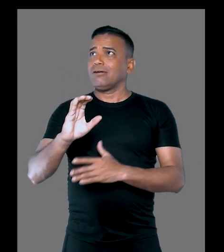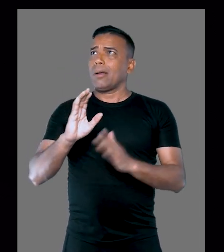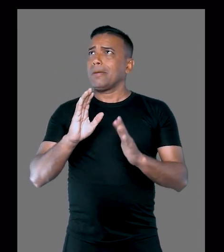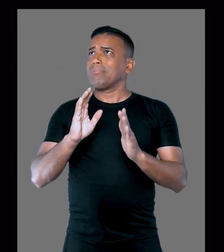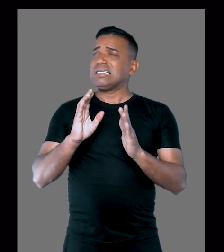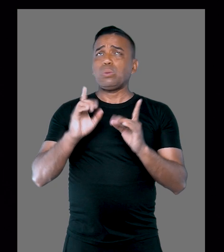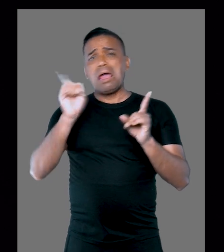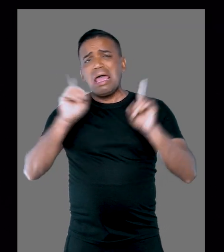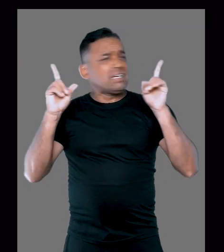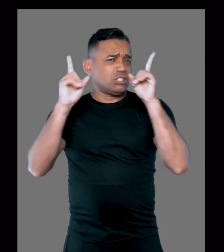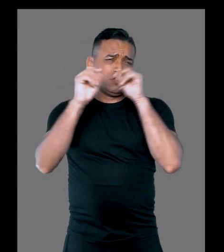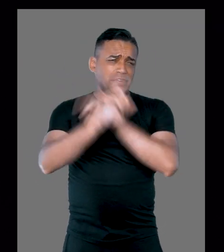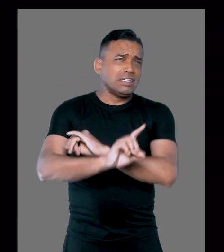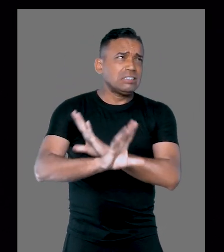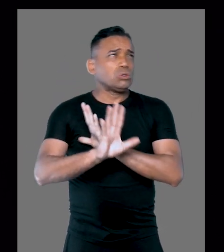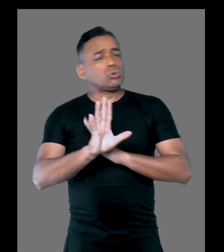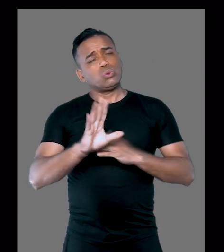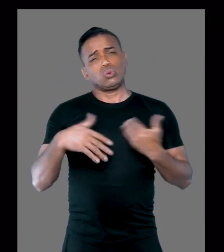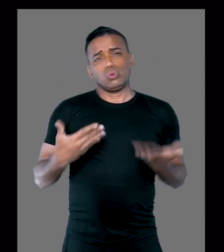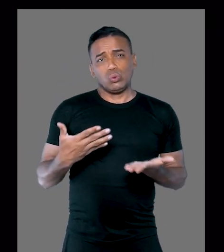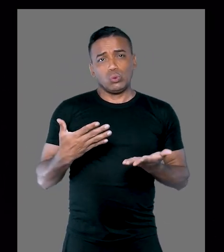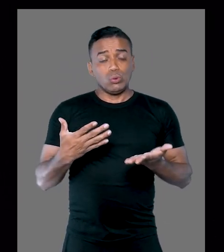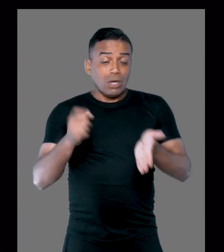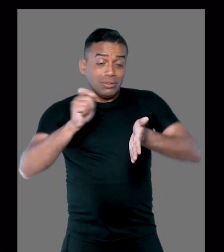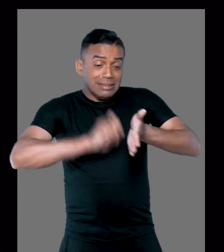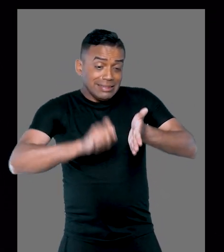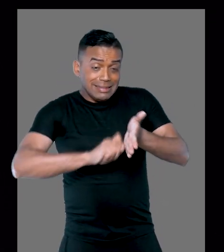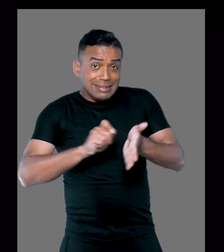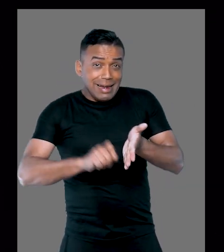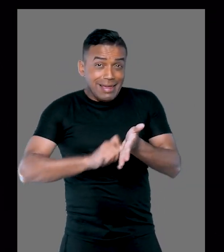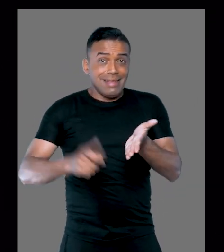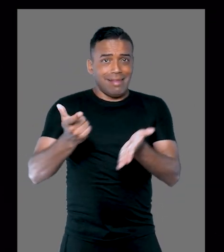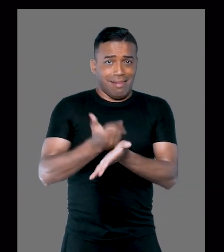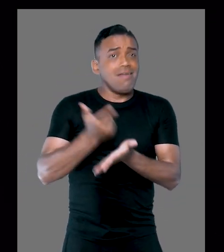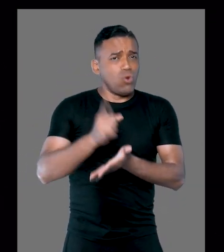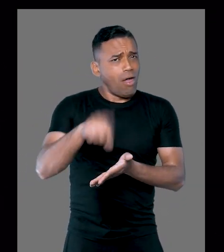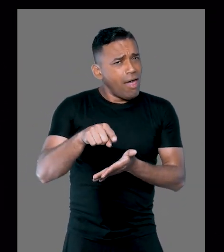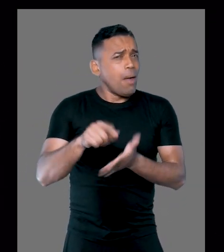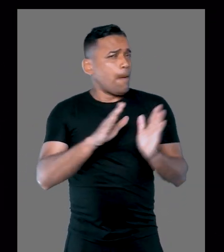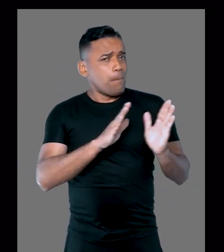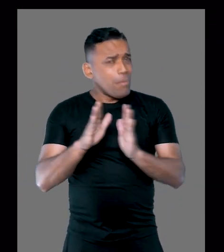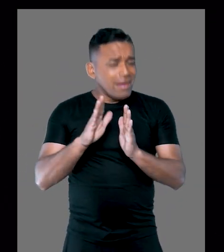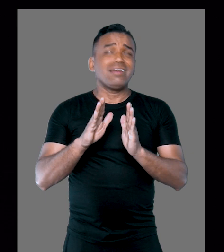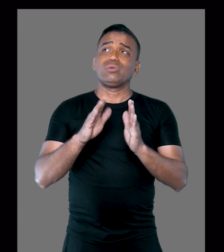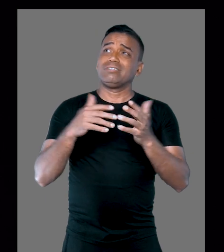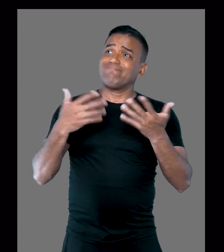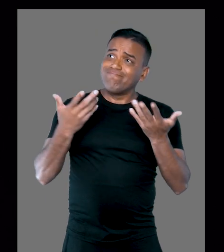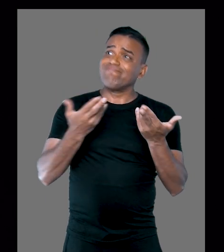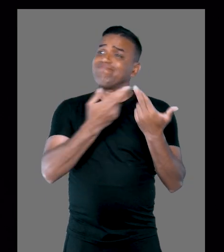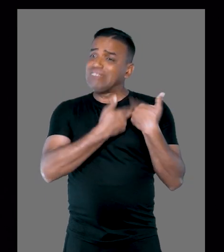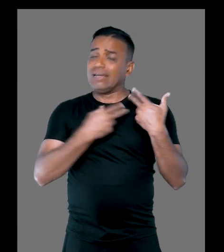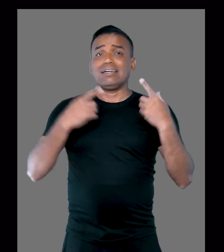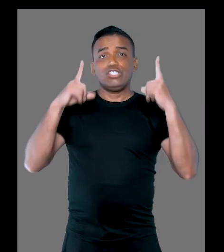Não mais difícil, porque assim, a escrita de um livro é uma coisa difícil. Mas a parte que eu tive mais dificuldade foi